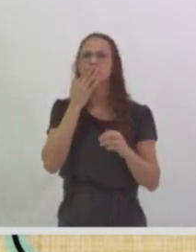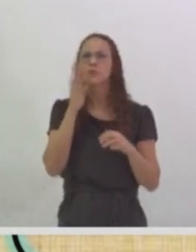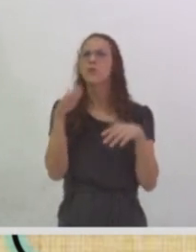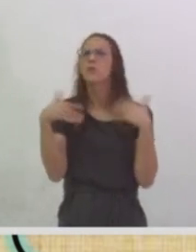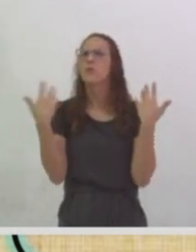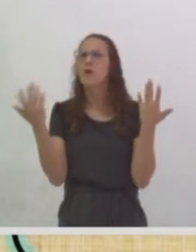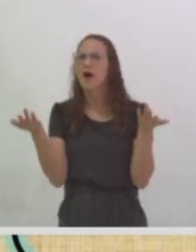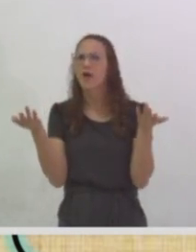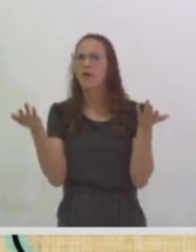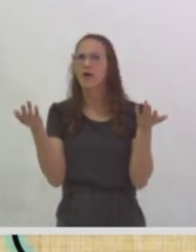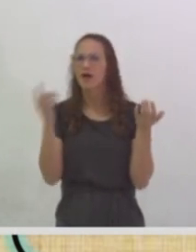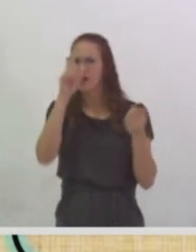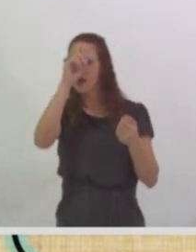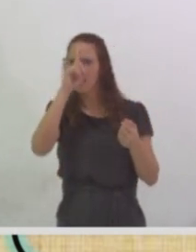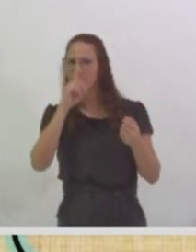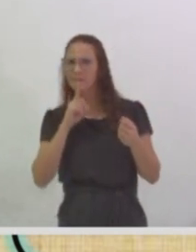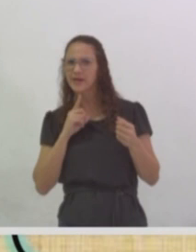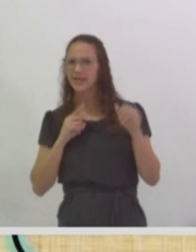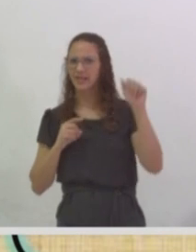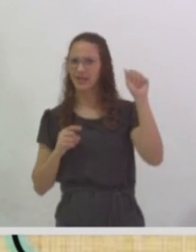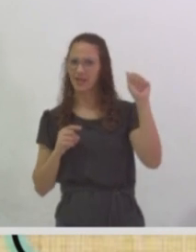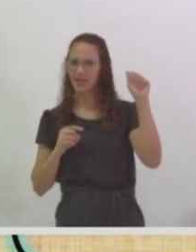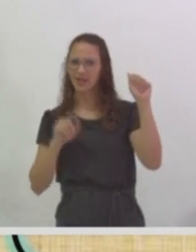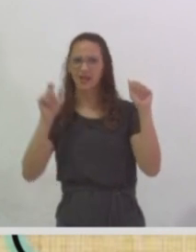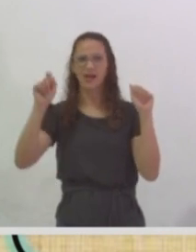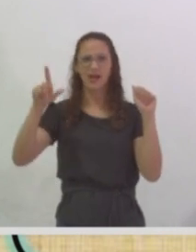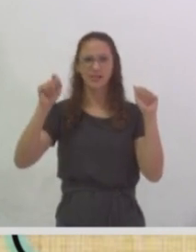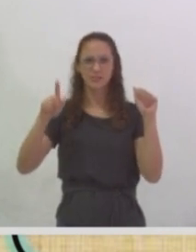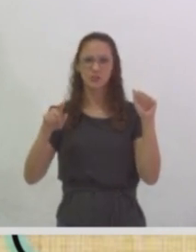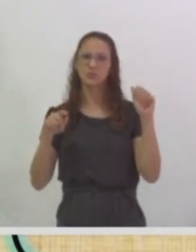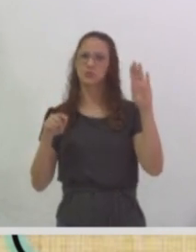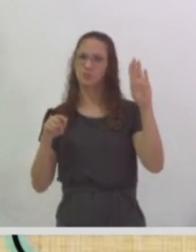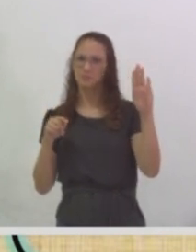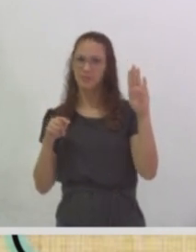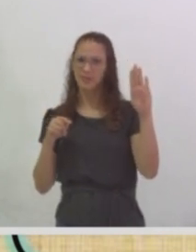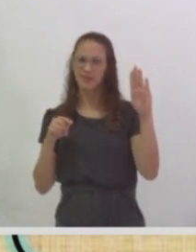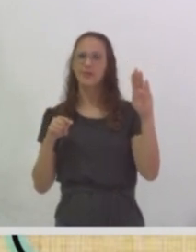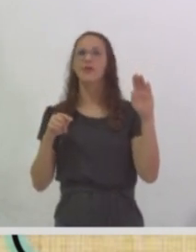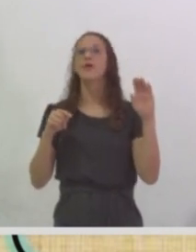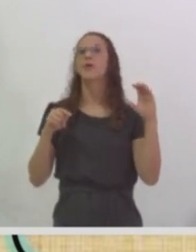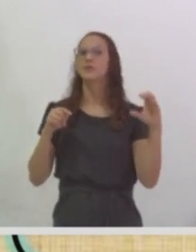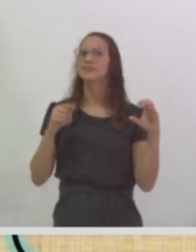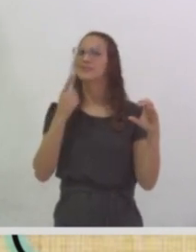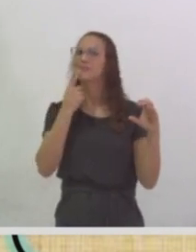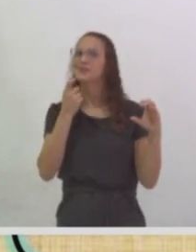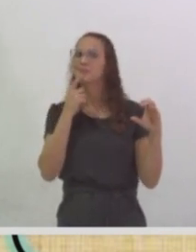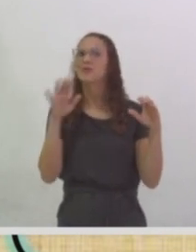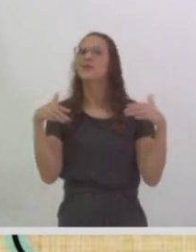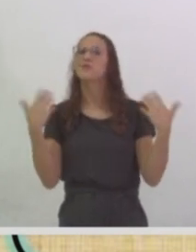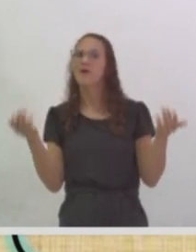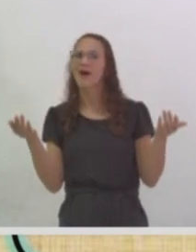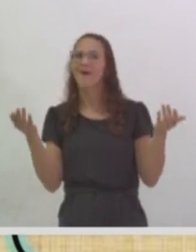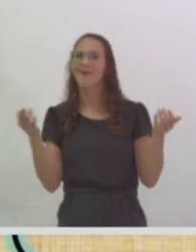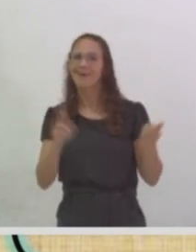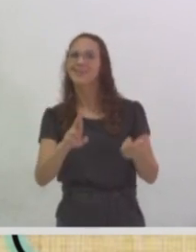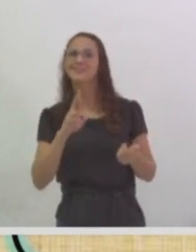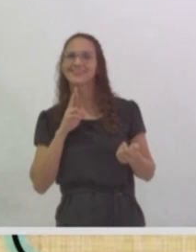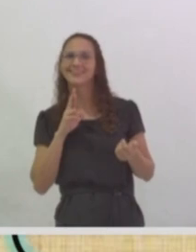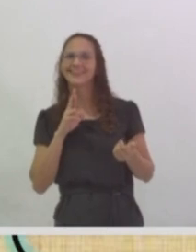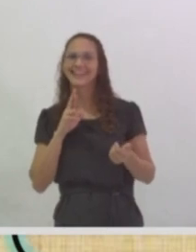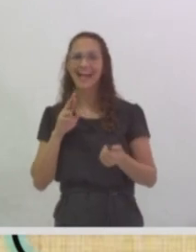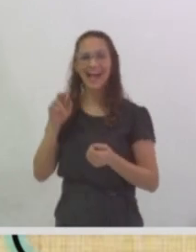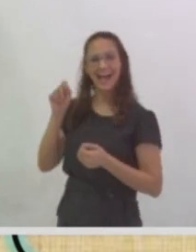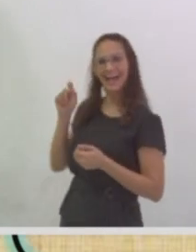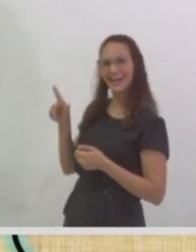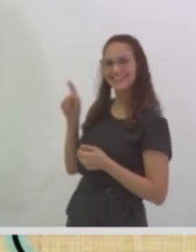era amarela, azul ou vermelha? Diz para mim. Caneta azul. Oh,